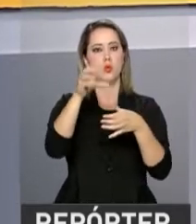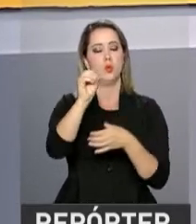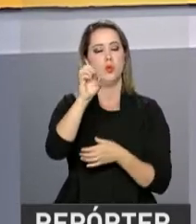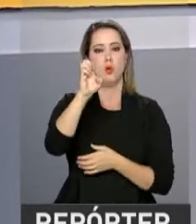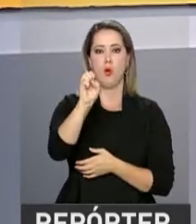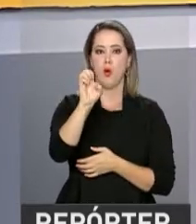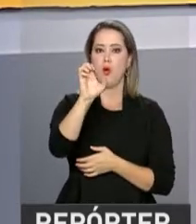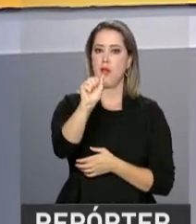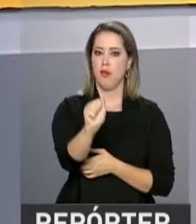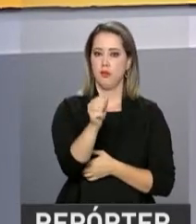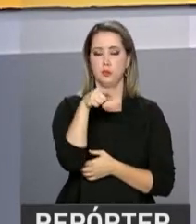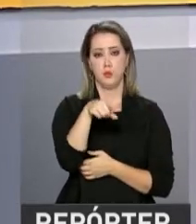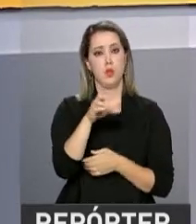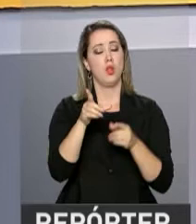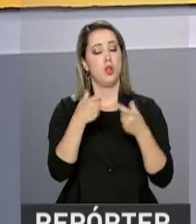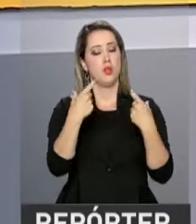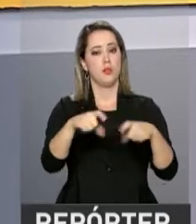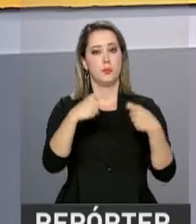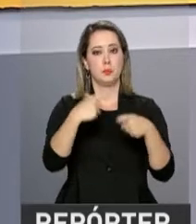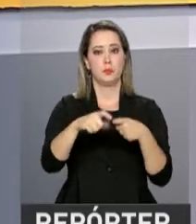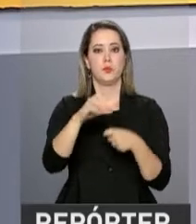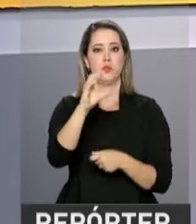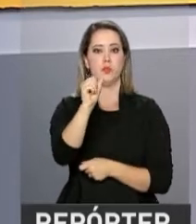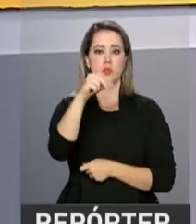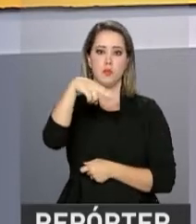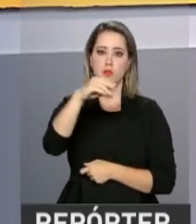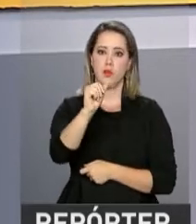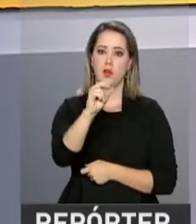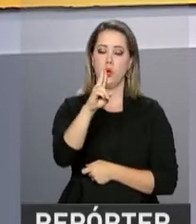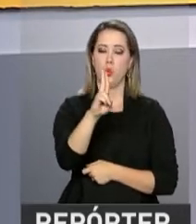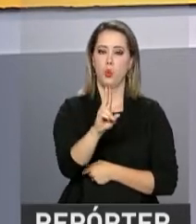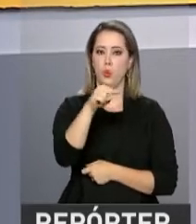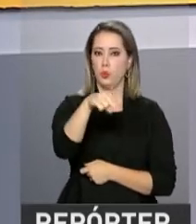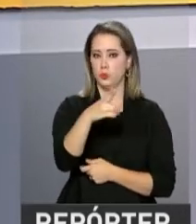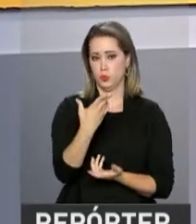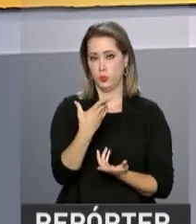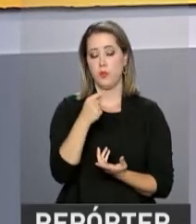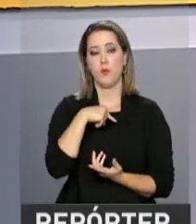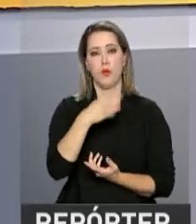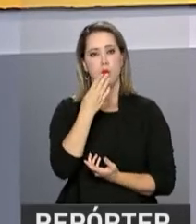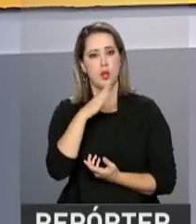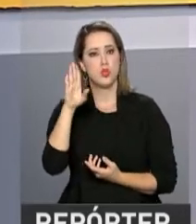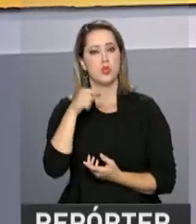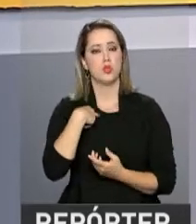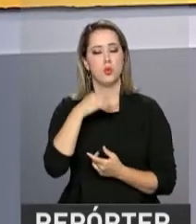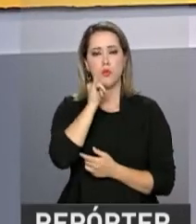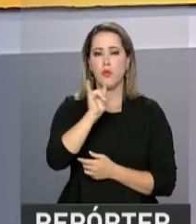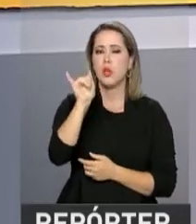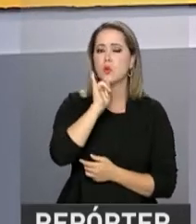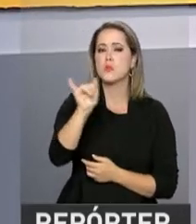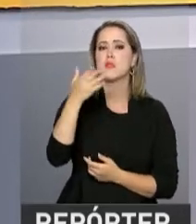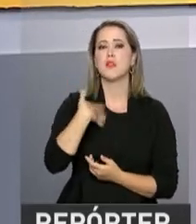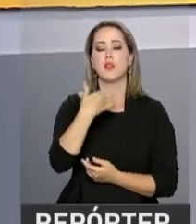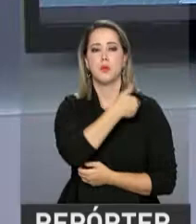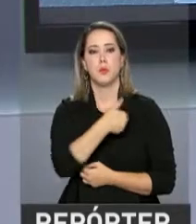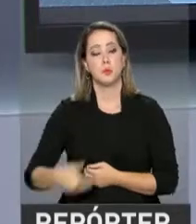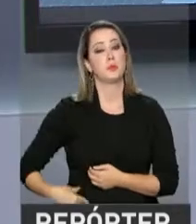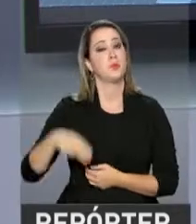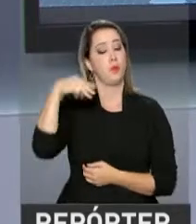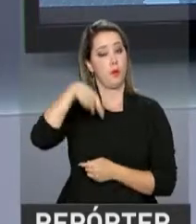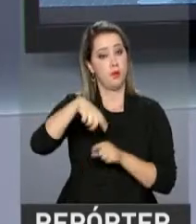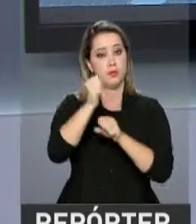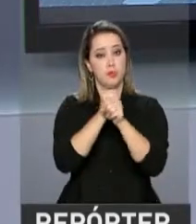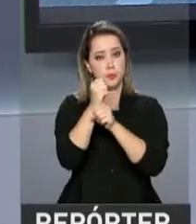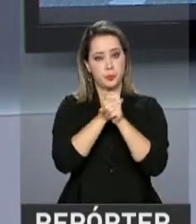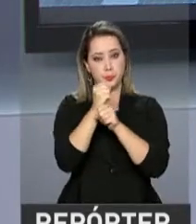apóia em cancún no méxico a candidatura da brasileira foi anunciada pelo governo em março deste ano e